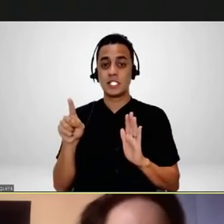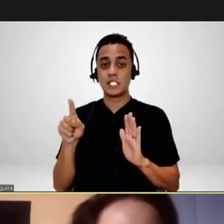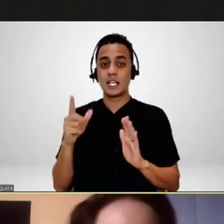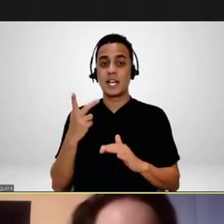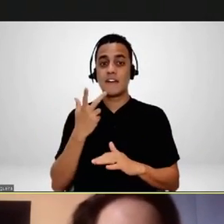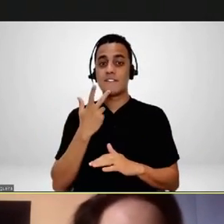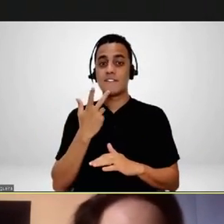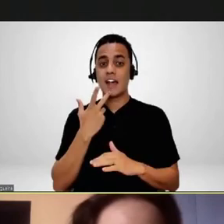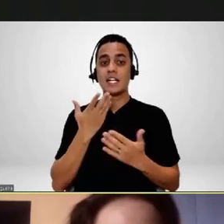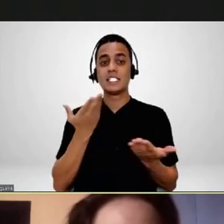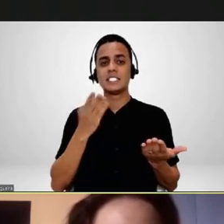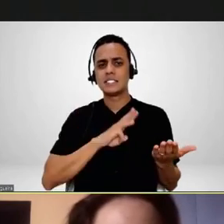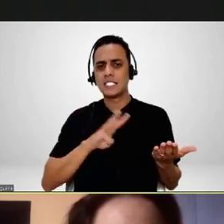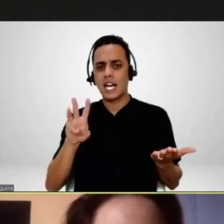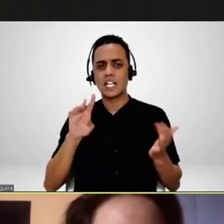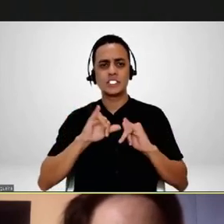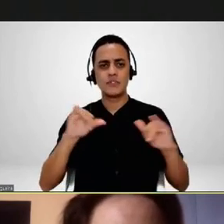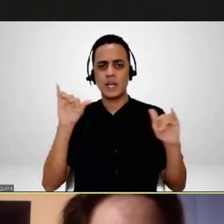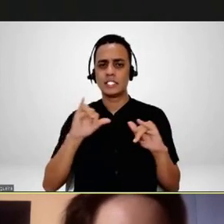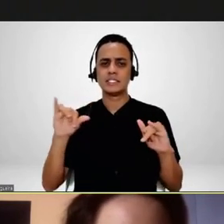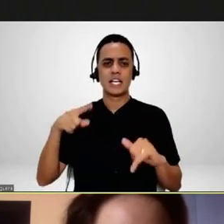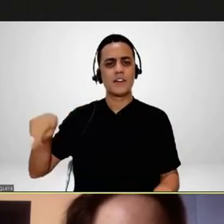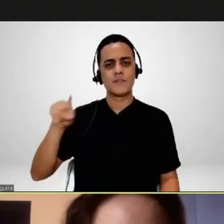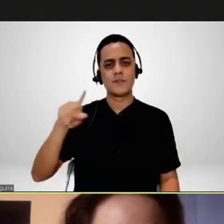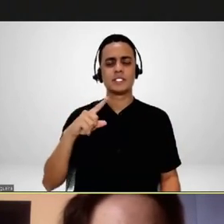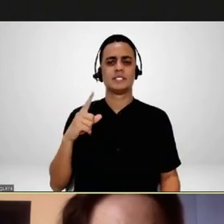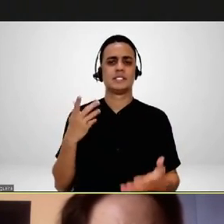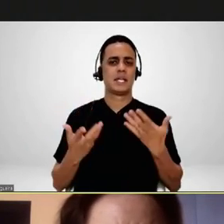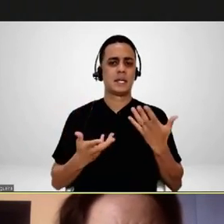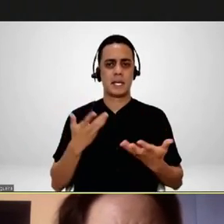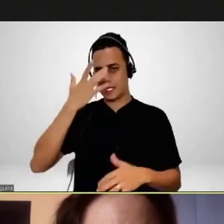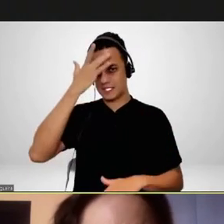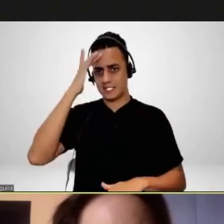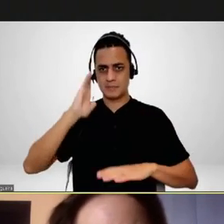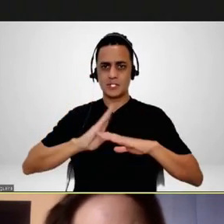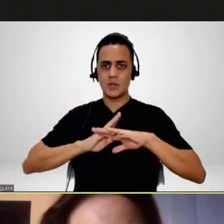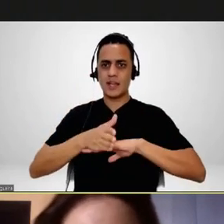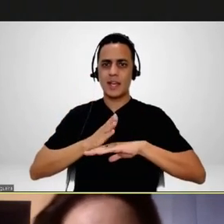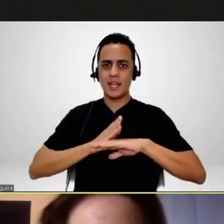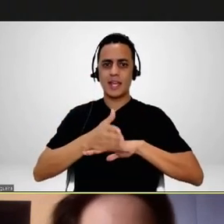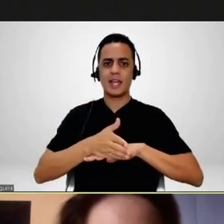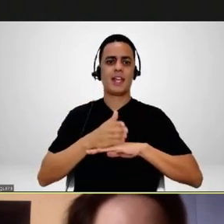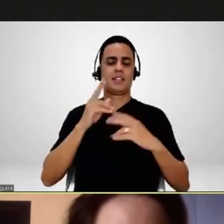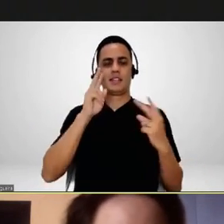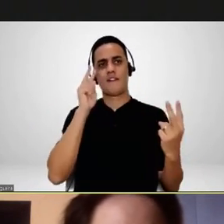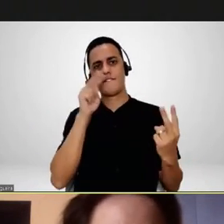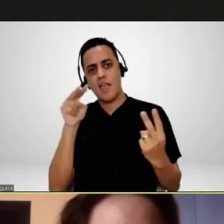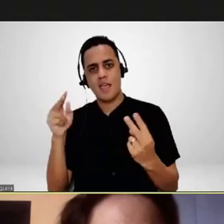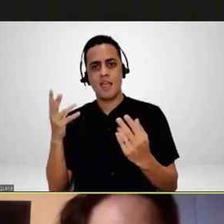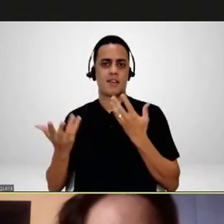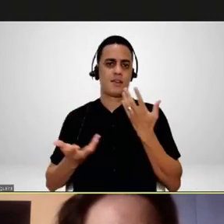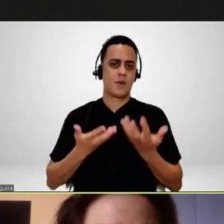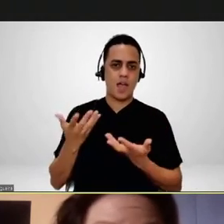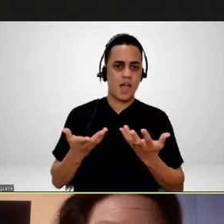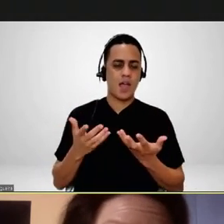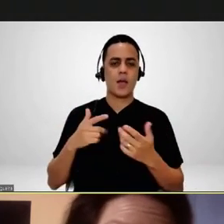pôr o site, fazer uma divulgação do site de vocês para que o pessoal entre na galeria, entre nas